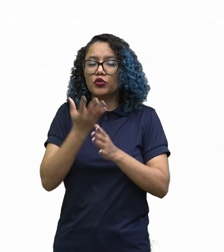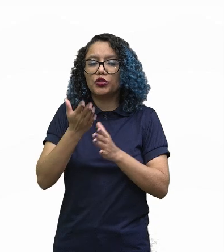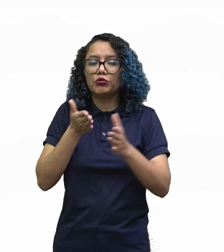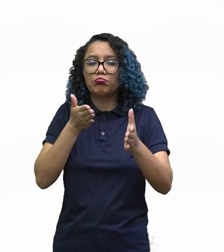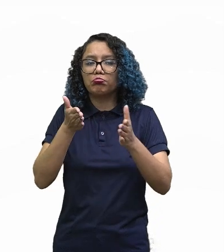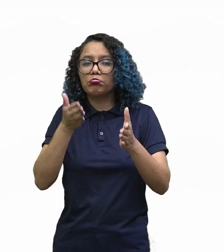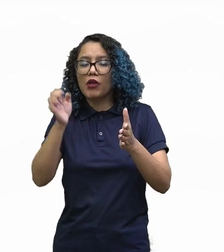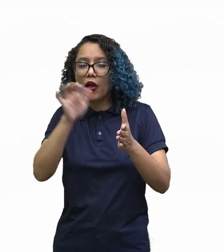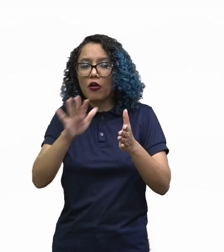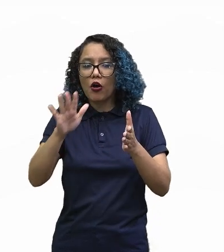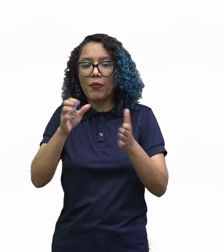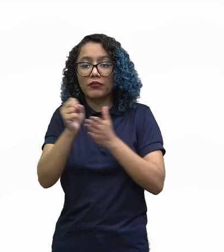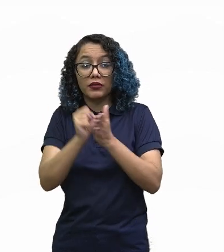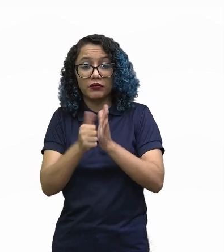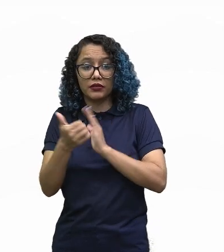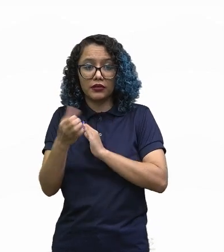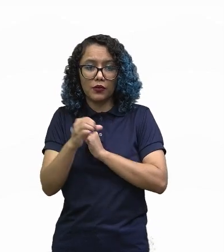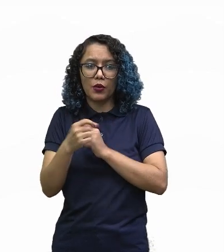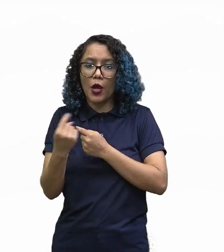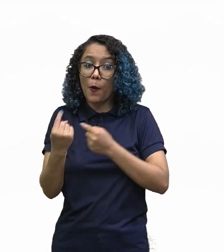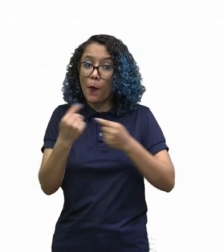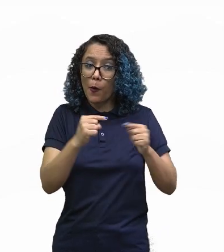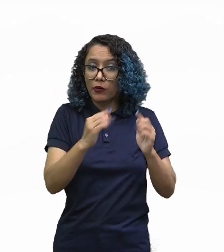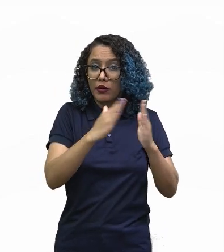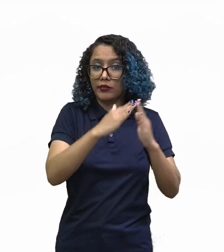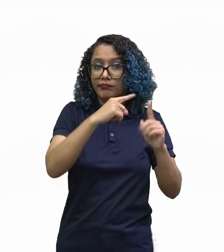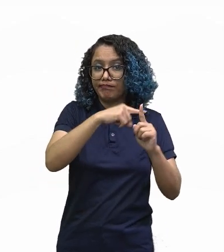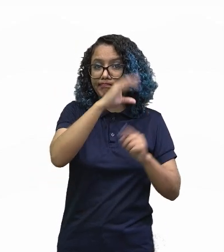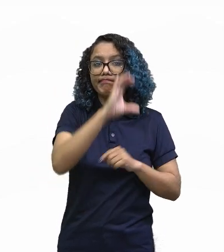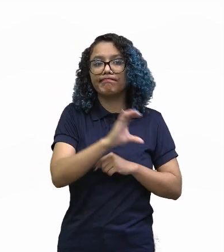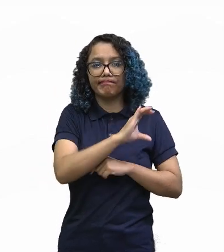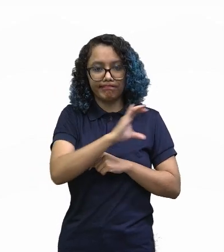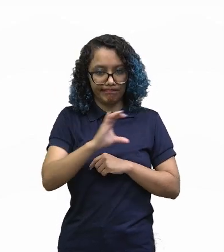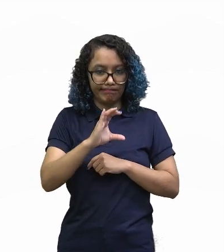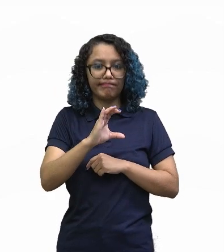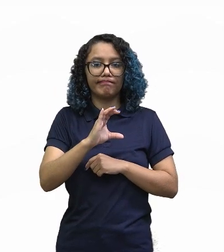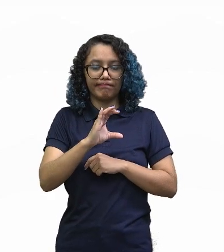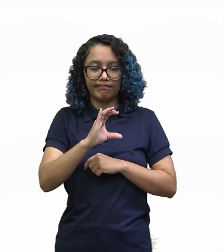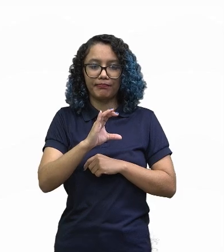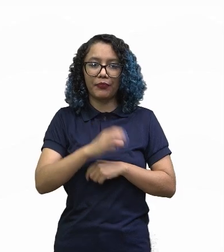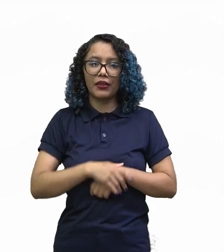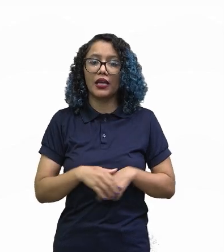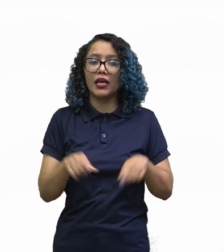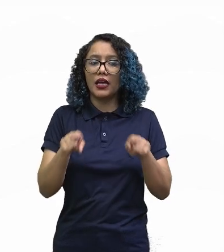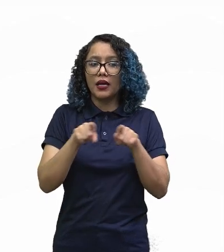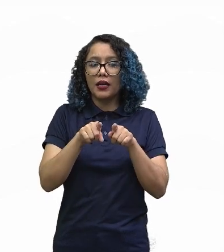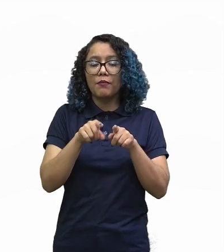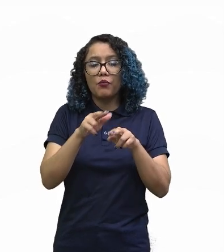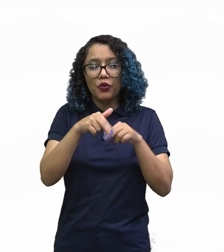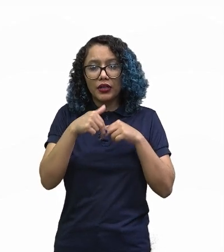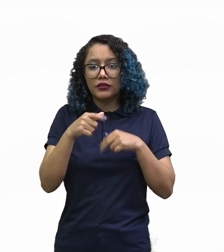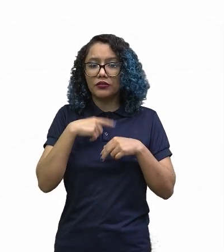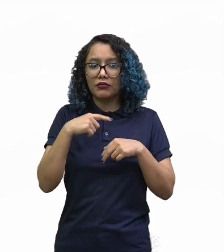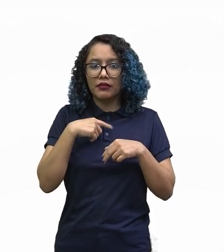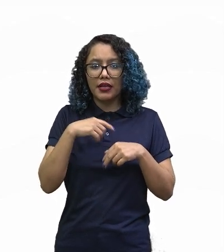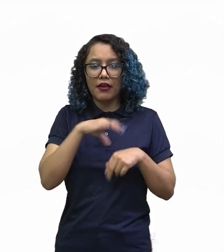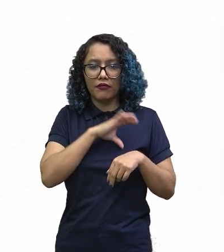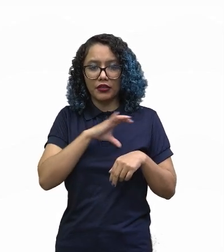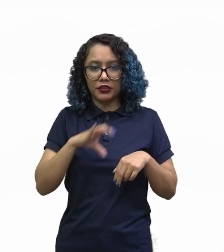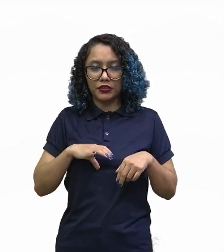que desafiou a autoridade da Igreja Católica e levando à divisão do